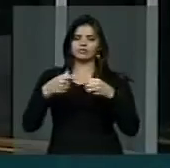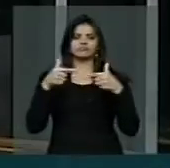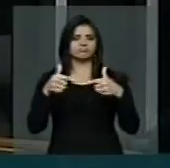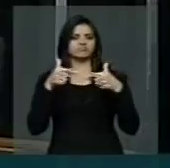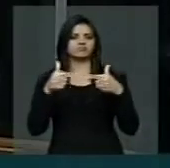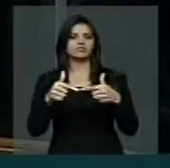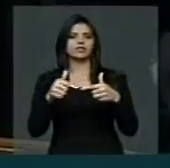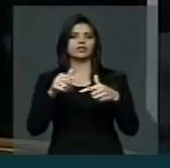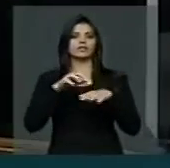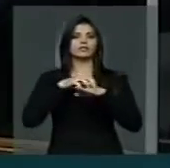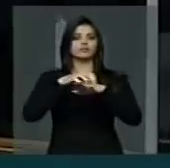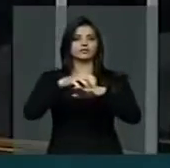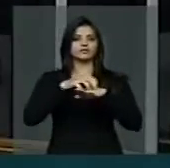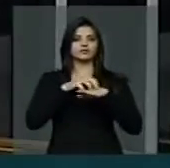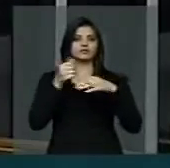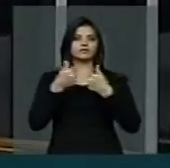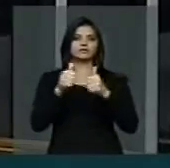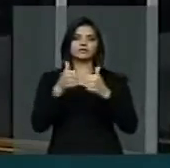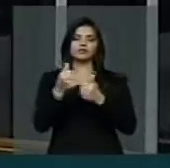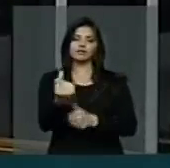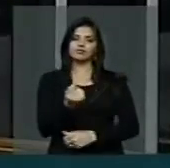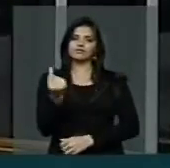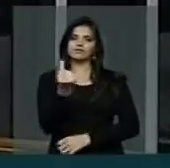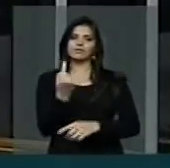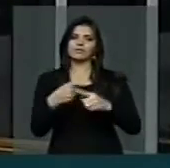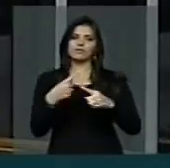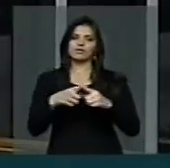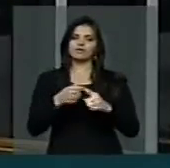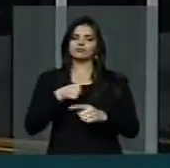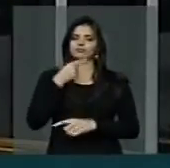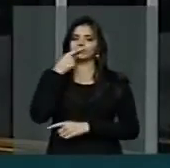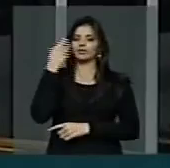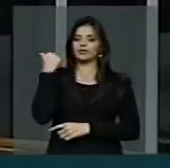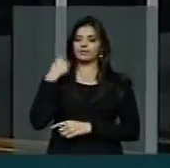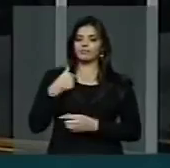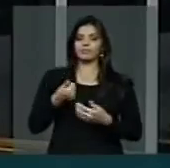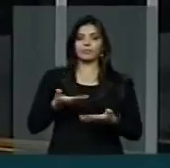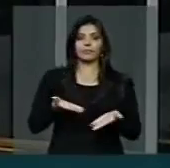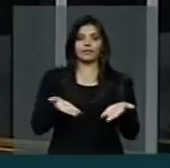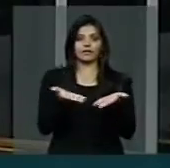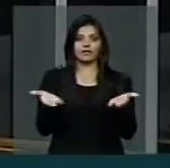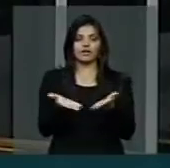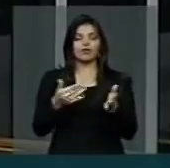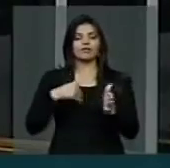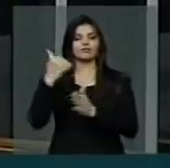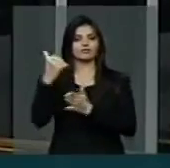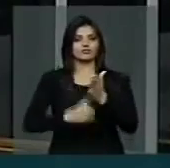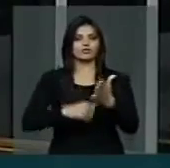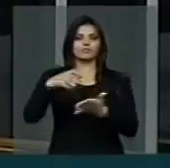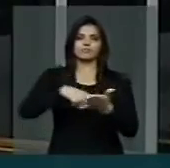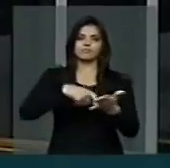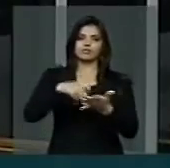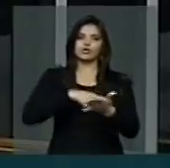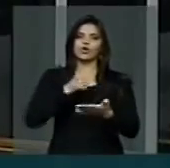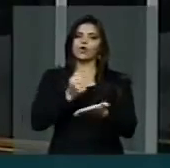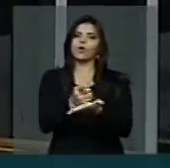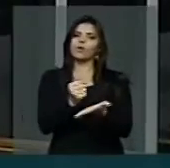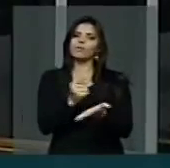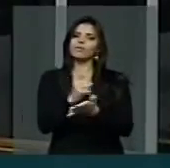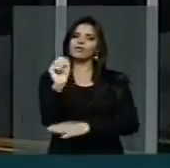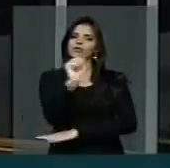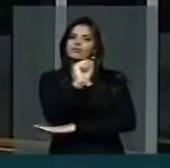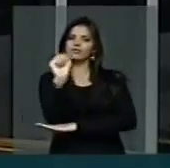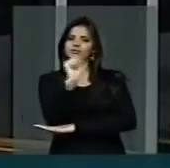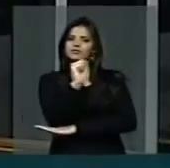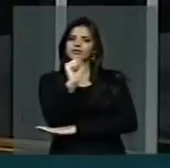transporte individual, no incentivo recente à compra do automóvel, importado ou não, com a redução de